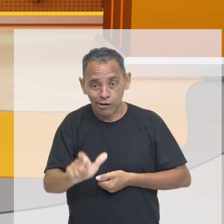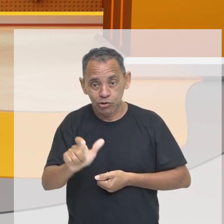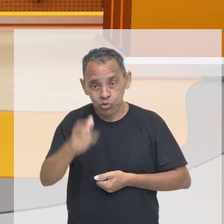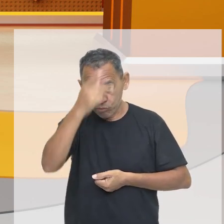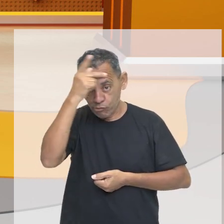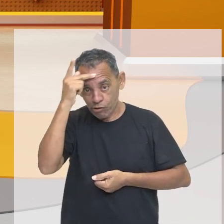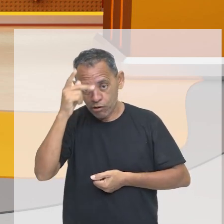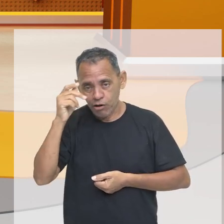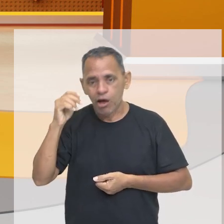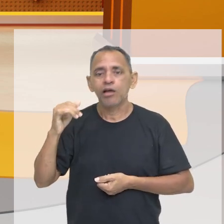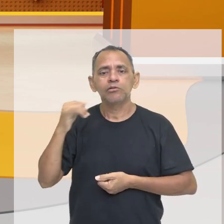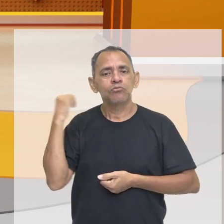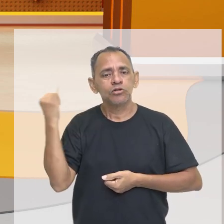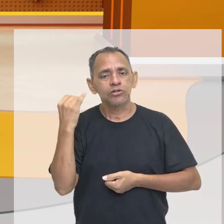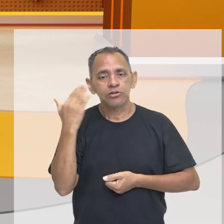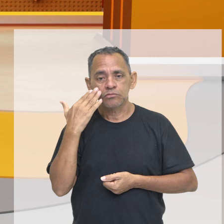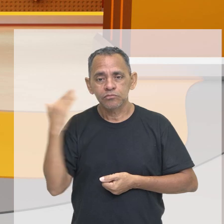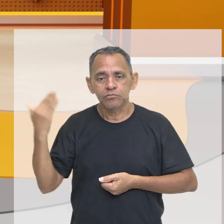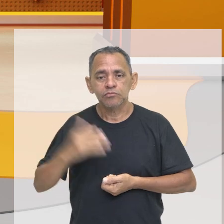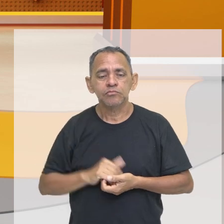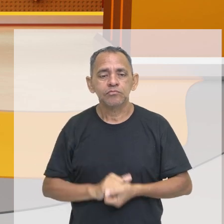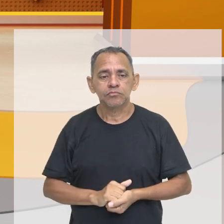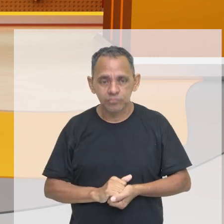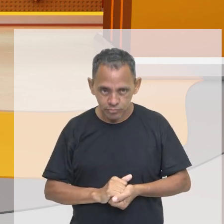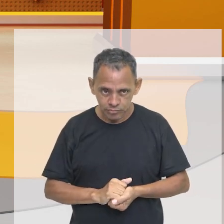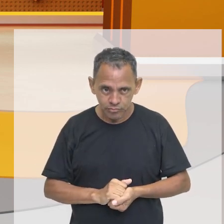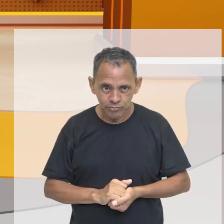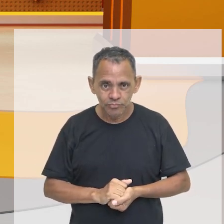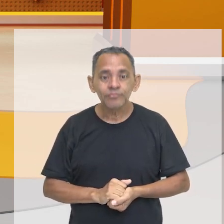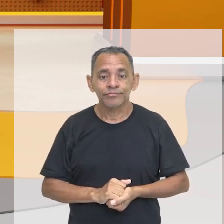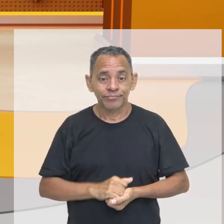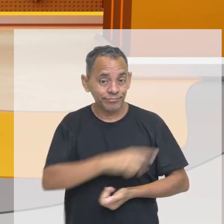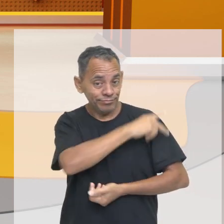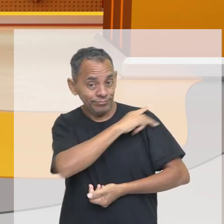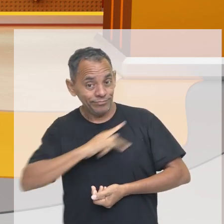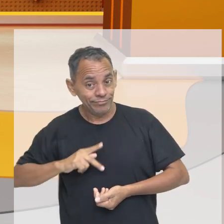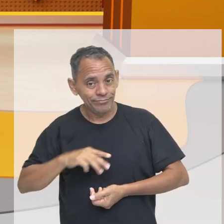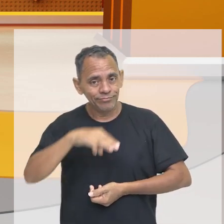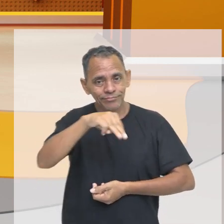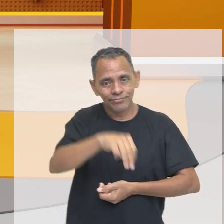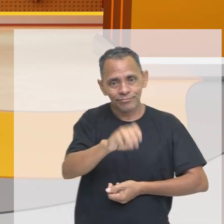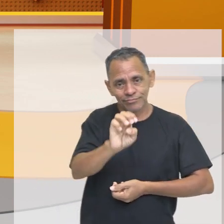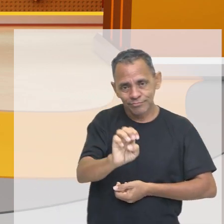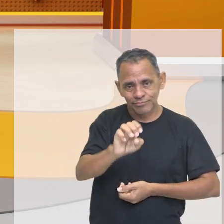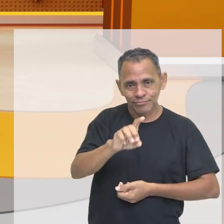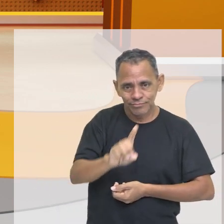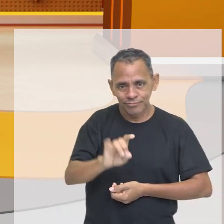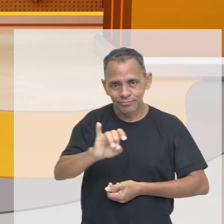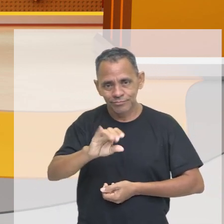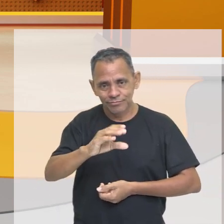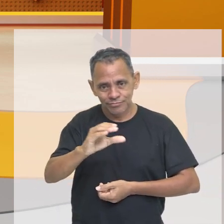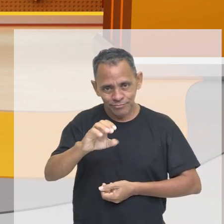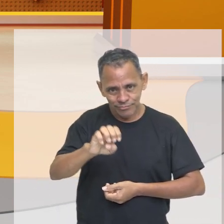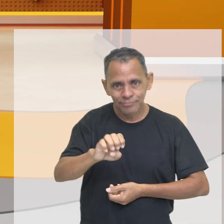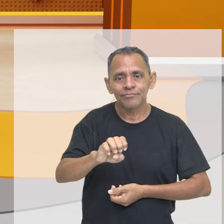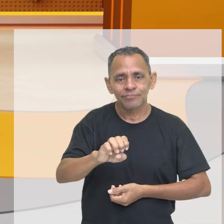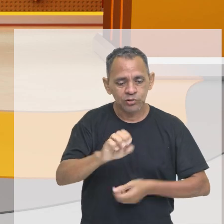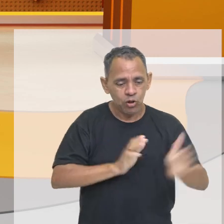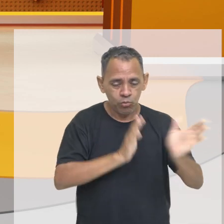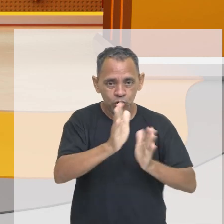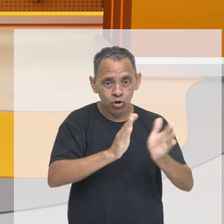ele, é justamente o nosso Gastarzu Médici. Esse que no governo dele tivemos aí um período